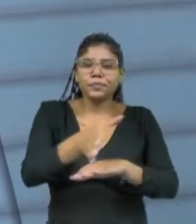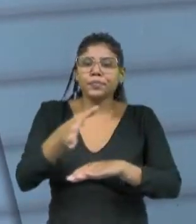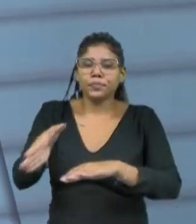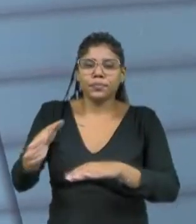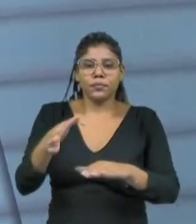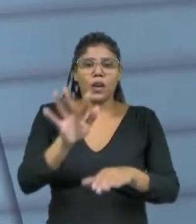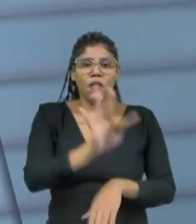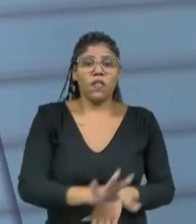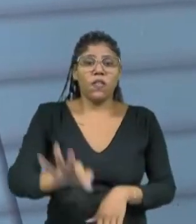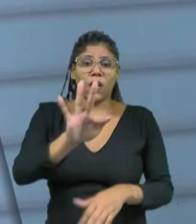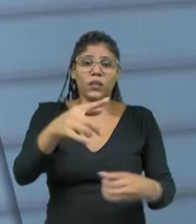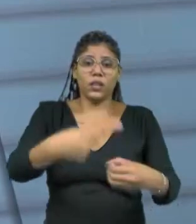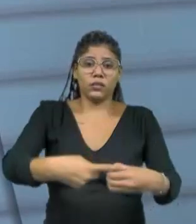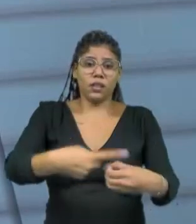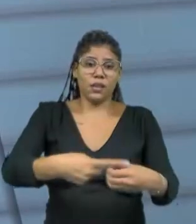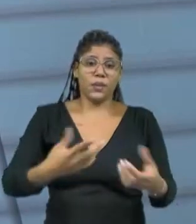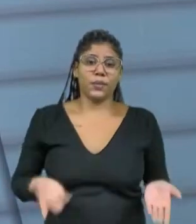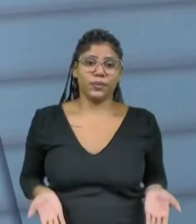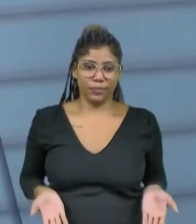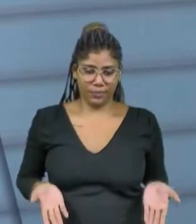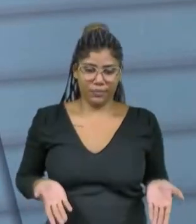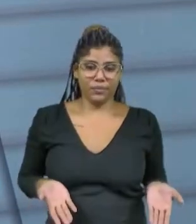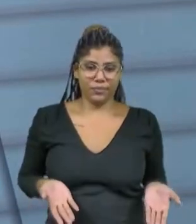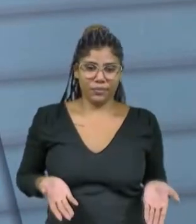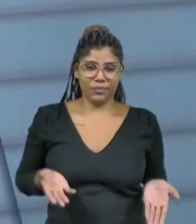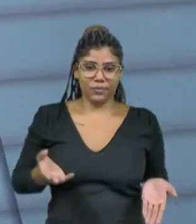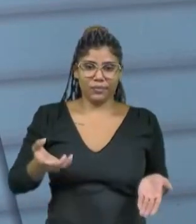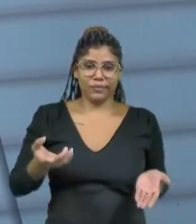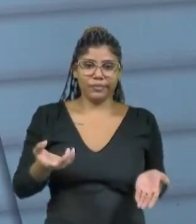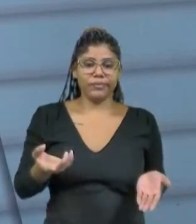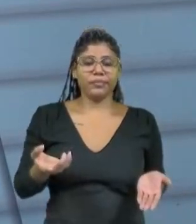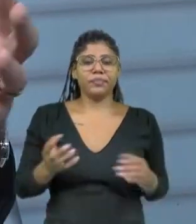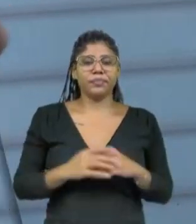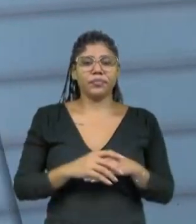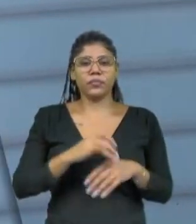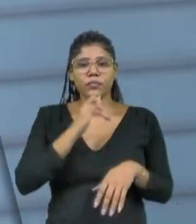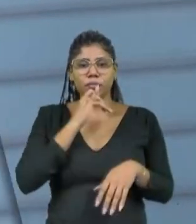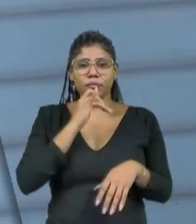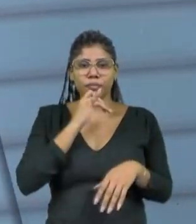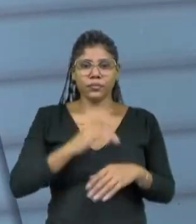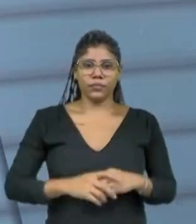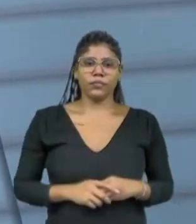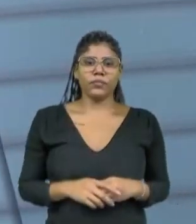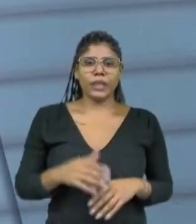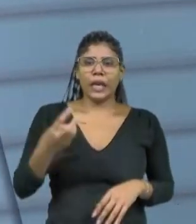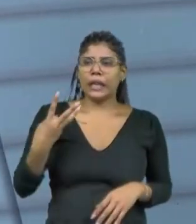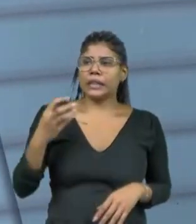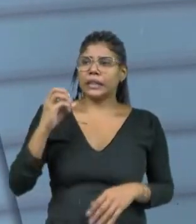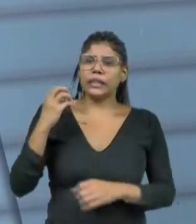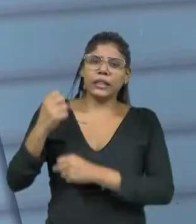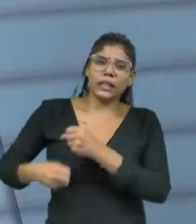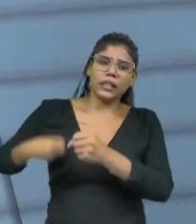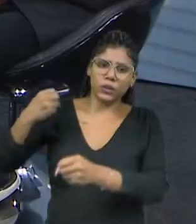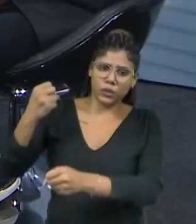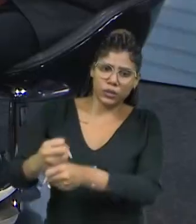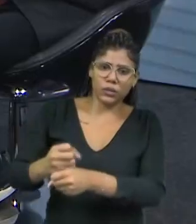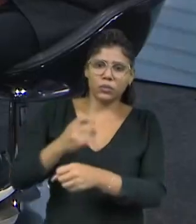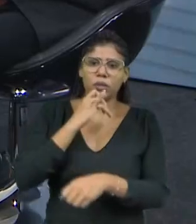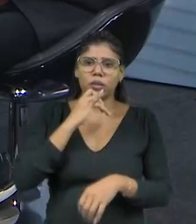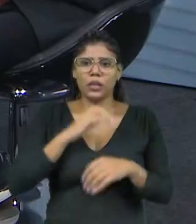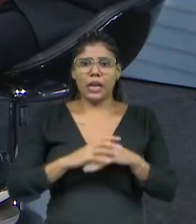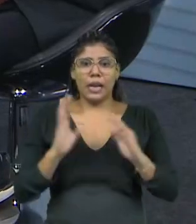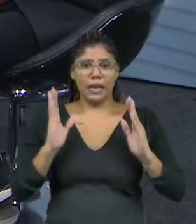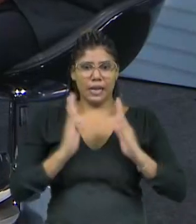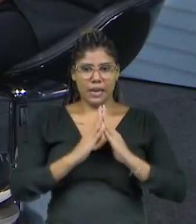que isso é um ponto forte, né? Você hoje já não tem mais aquela, né? Por exemplo, nós tivemos daqui agora... a 30 anos, por exemplo, a casa do estudante não vai ter mais